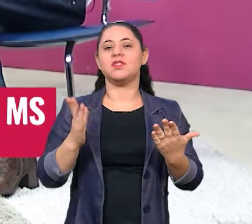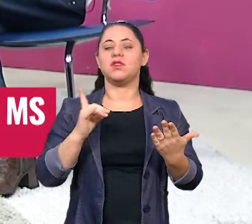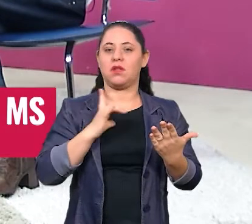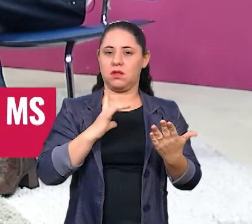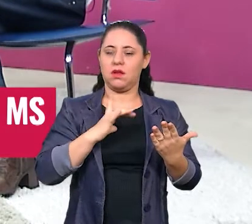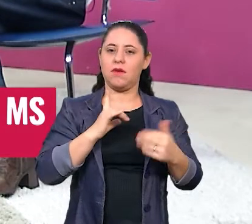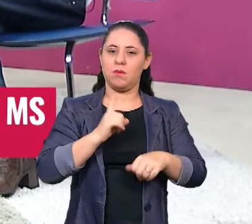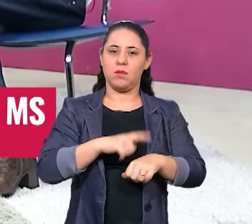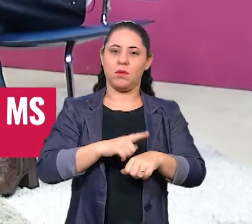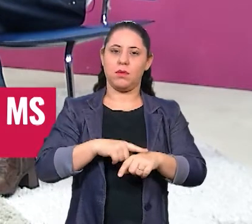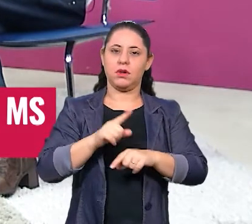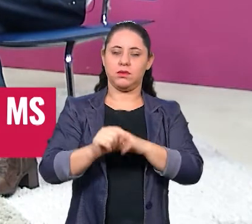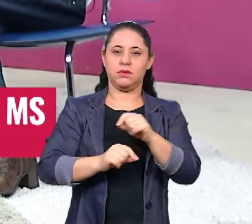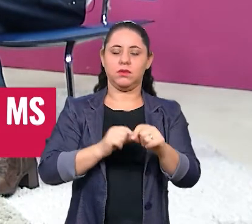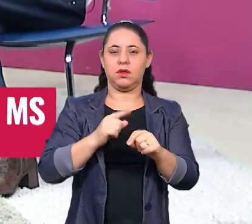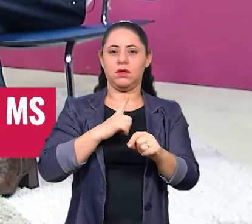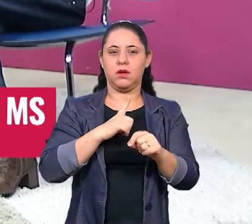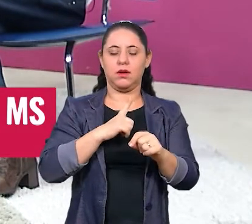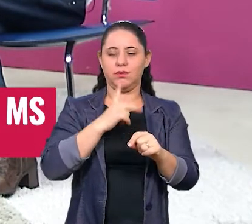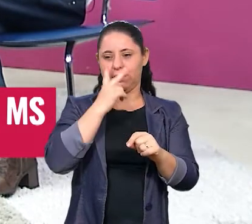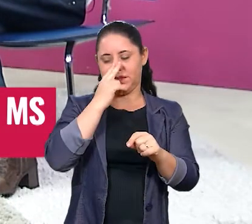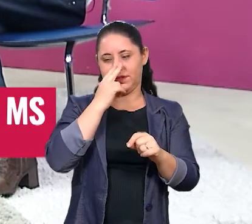também embaraçosa, digamos assim?